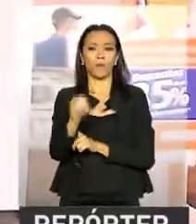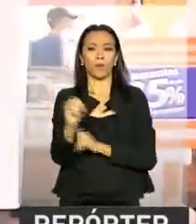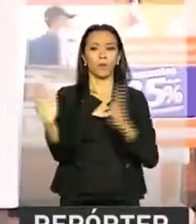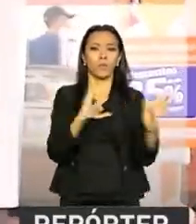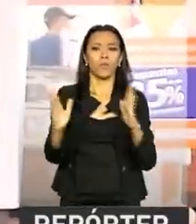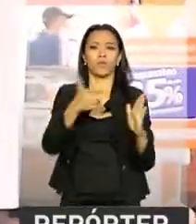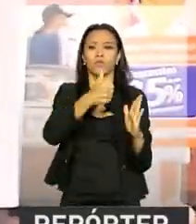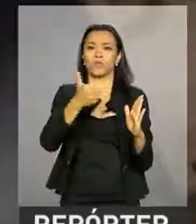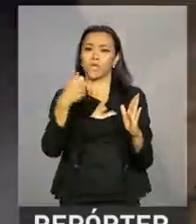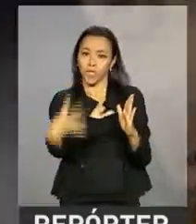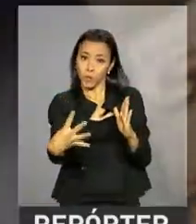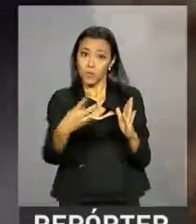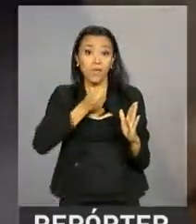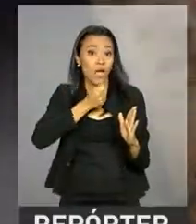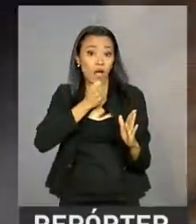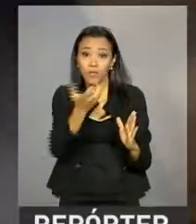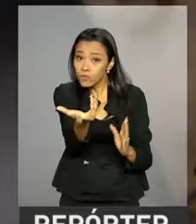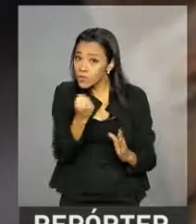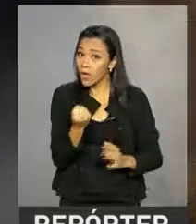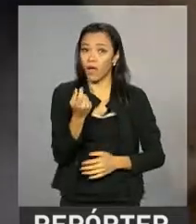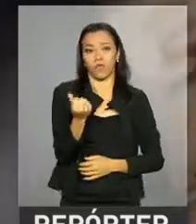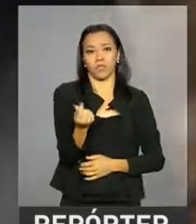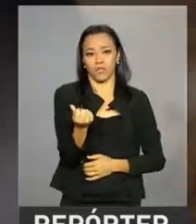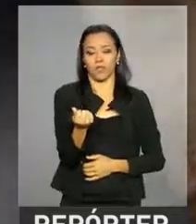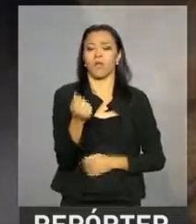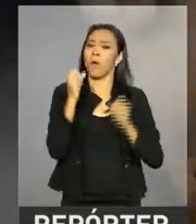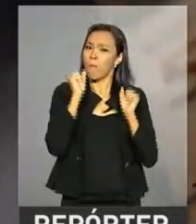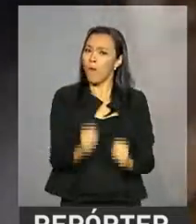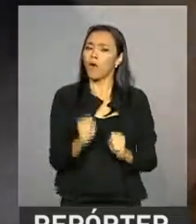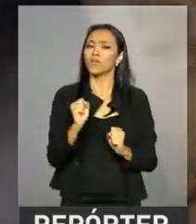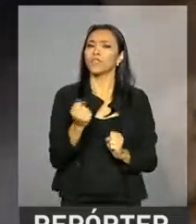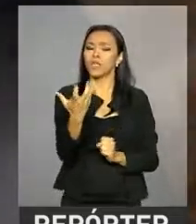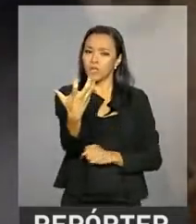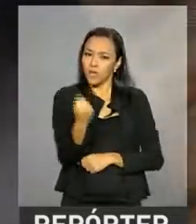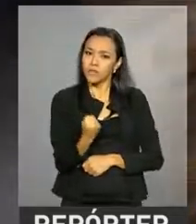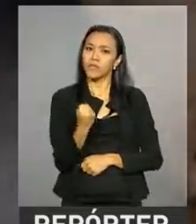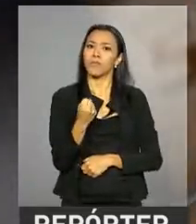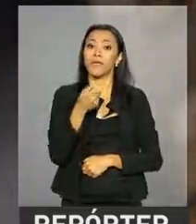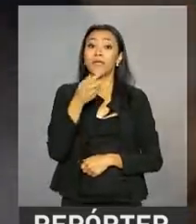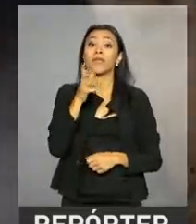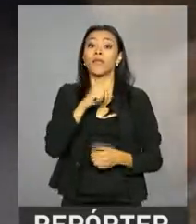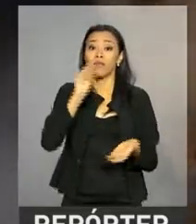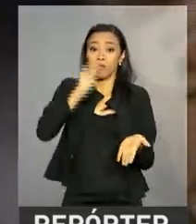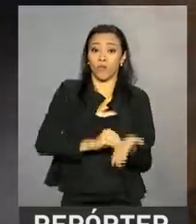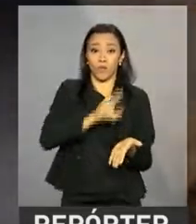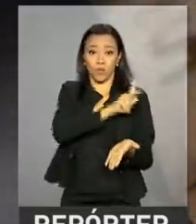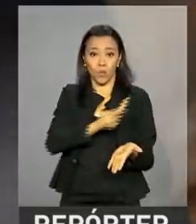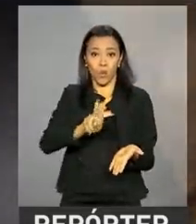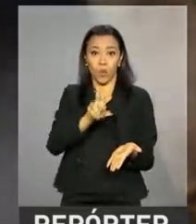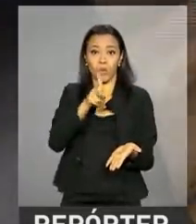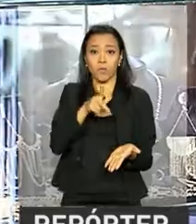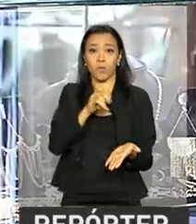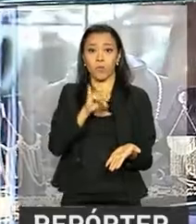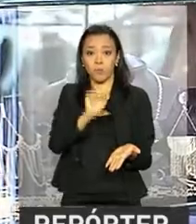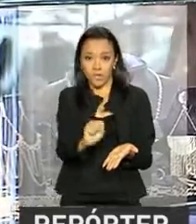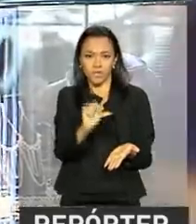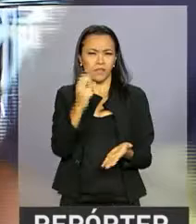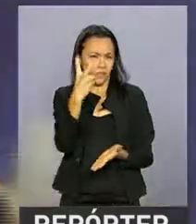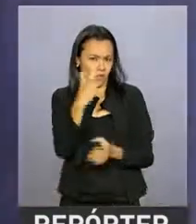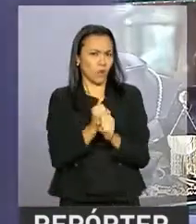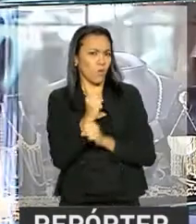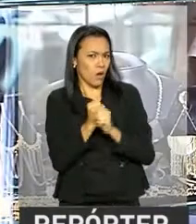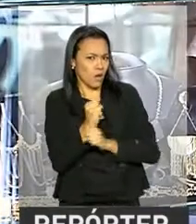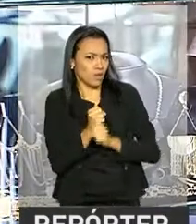não fizeram um saque podem receber o abono pessoas inscritas no pis/pasep há pelo menos cinco anos que